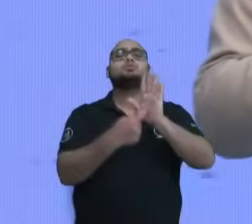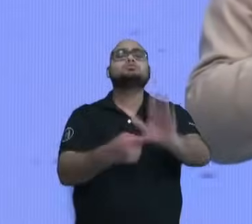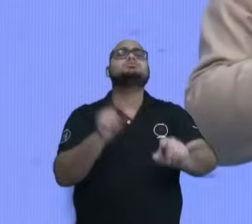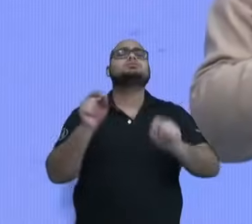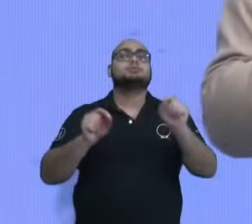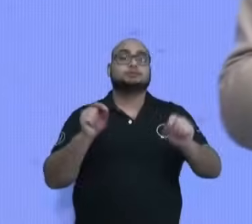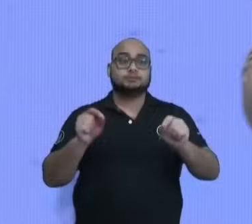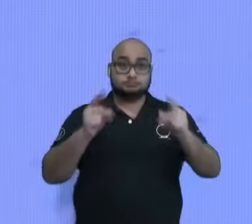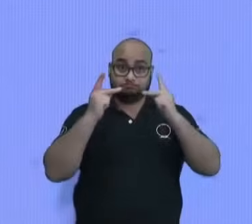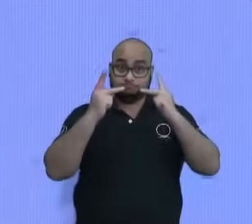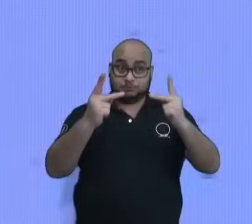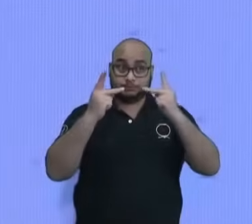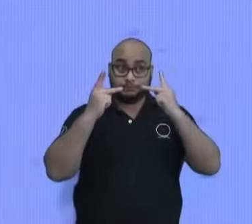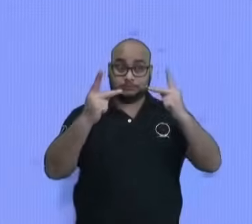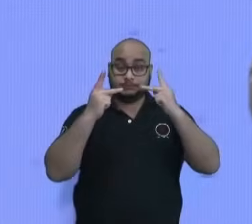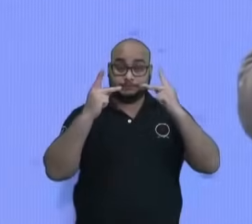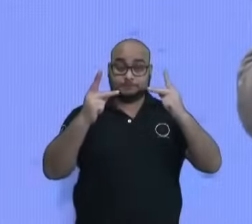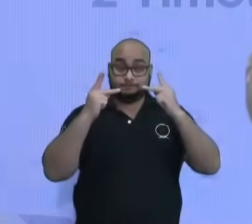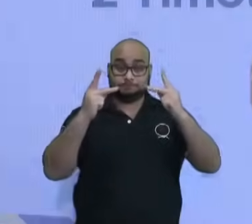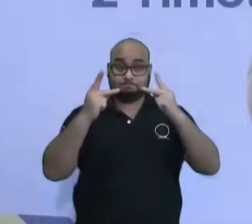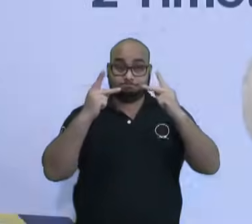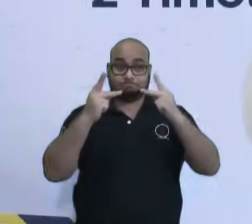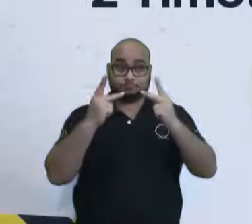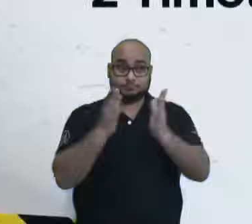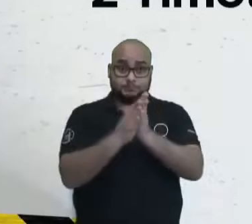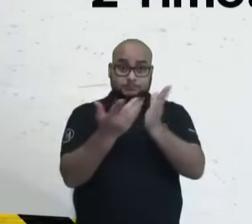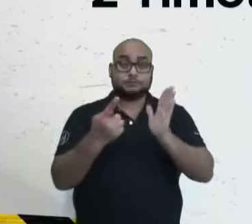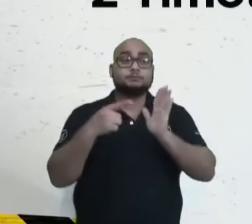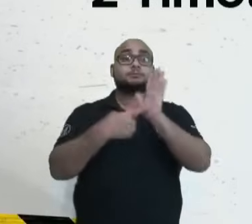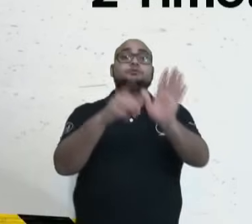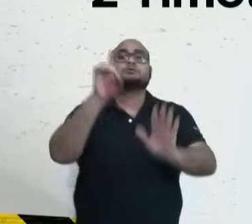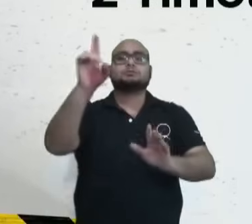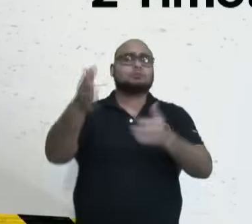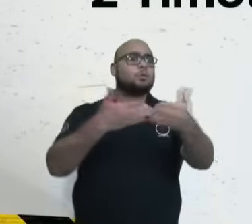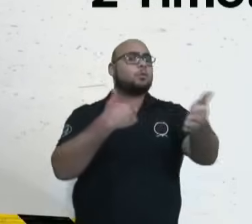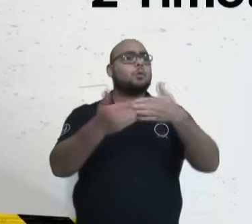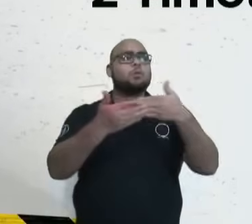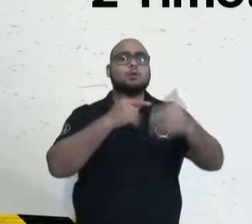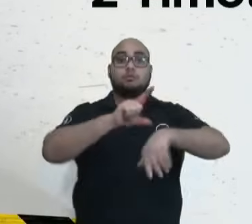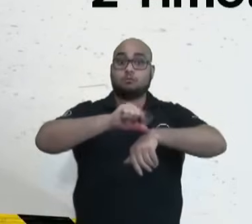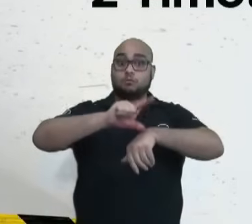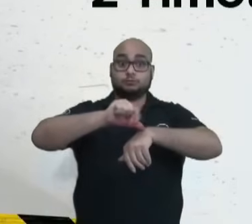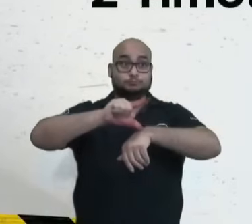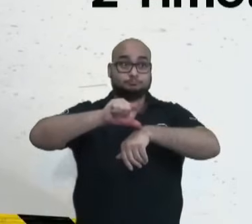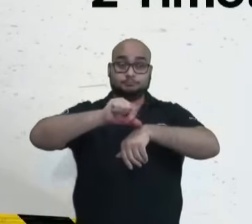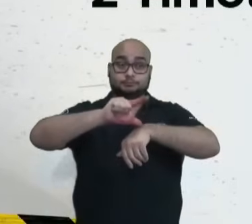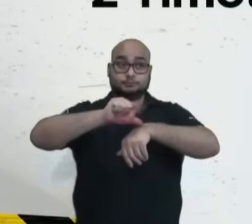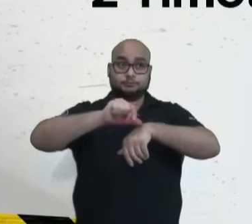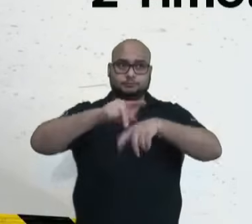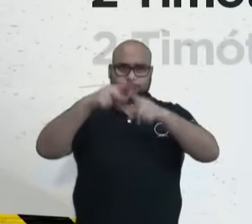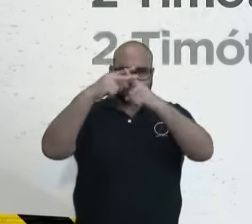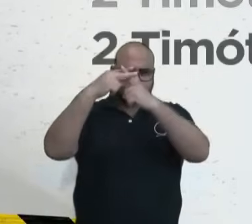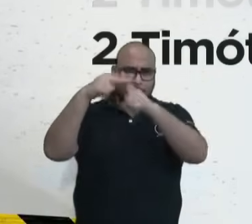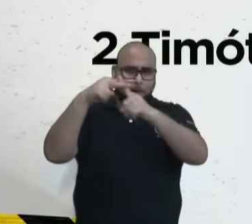instes a tempo e fora de tempo retarg as repreendas exorte com toda longanimidade e doutrina porque virá